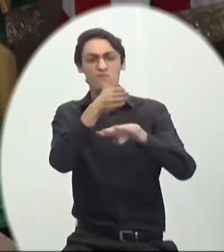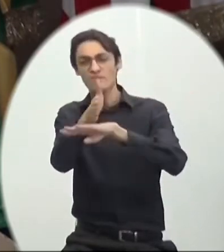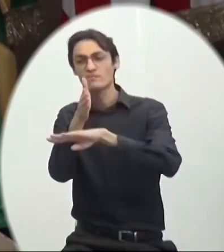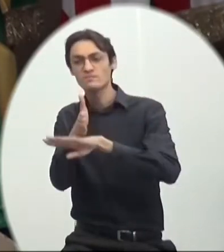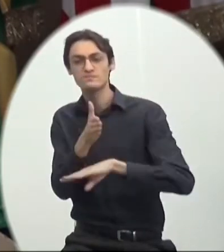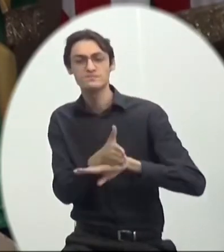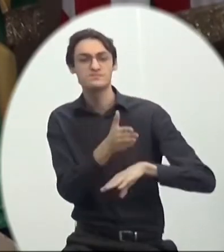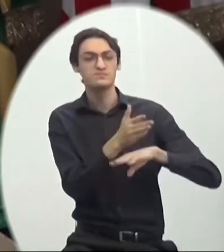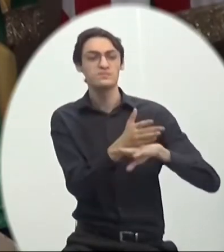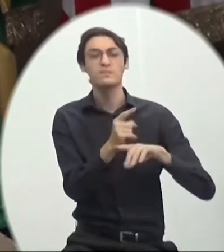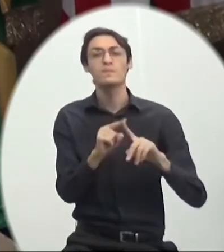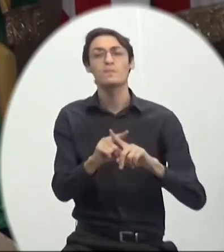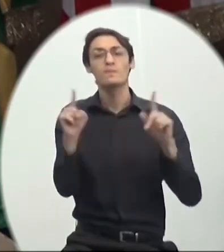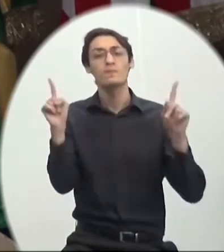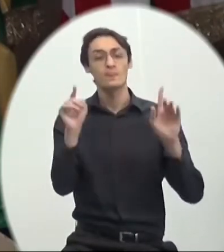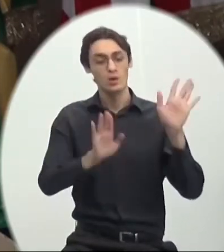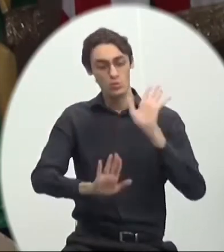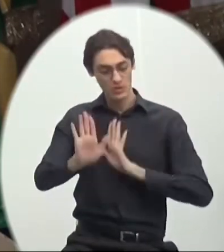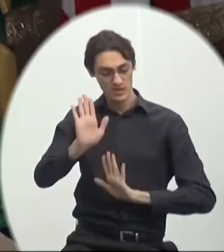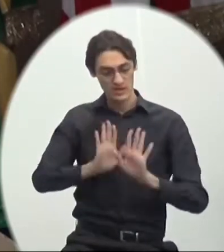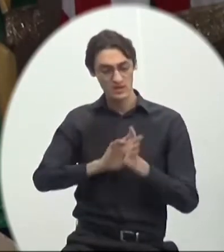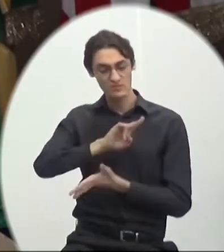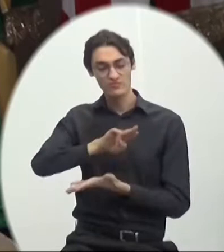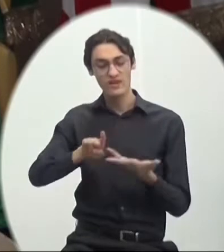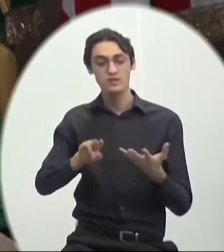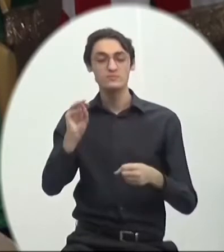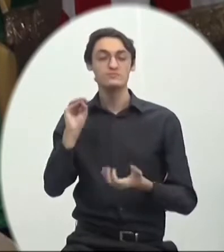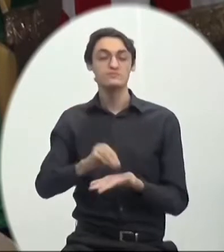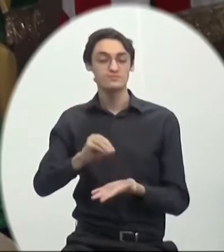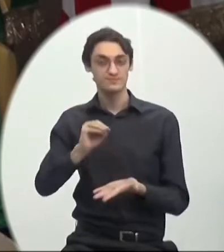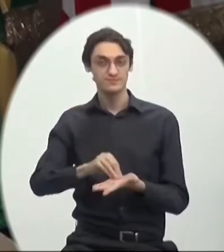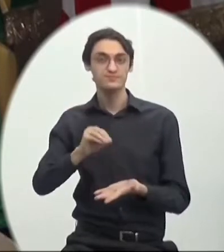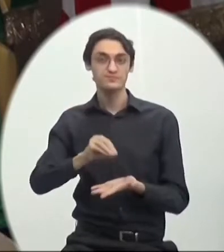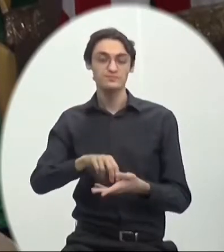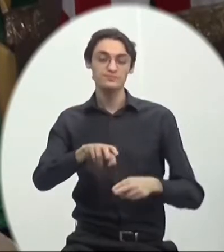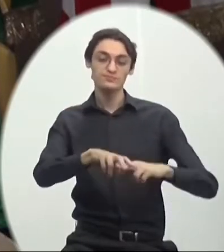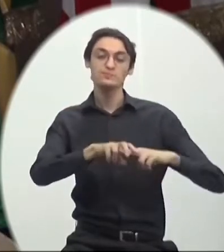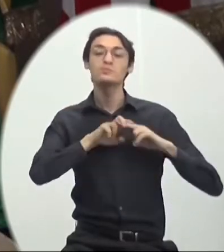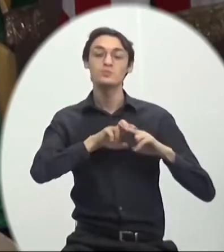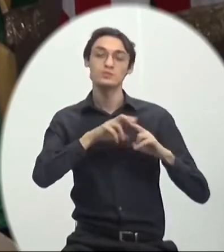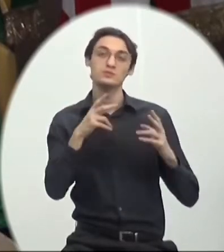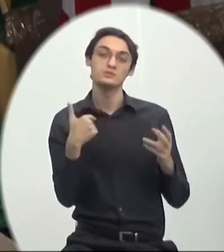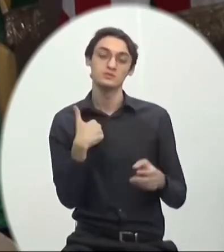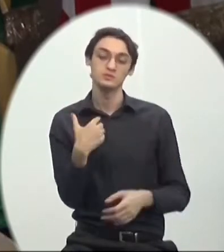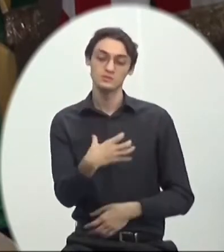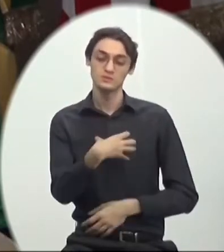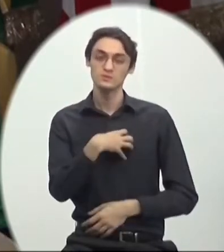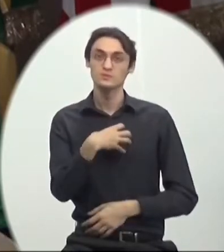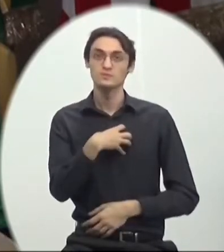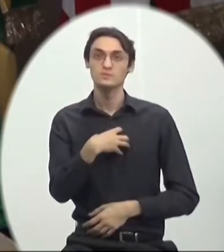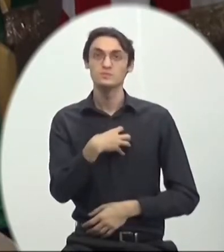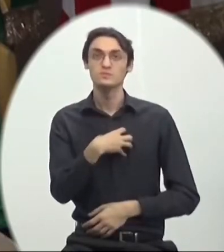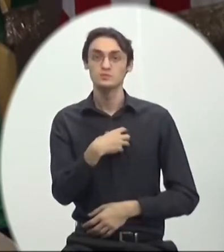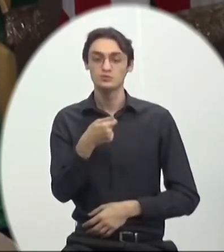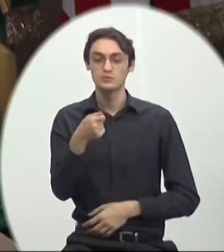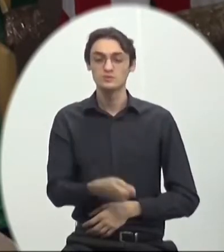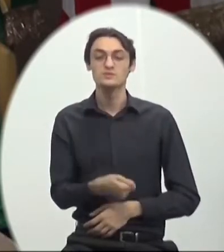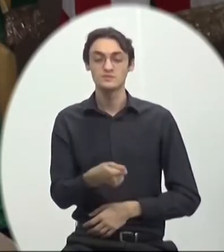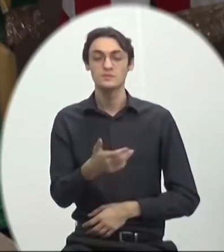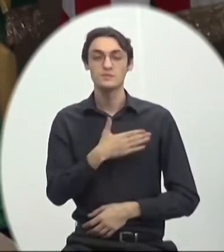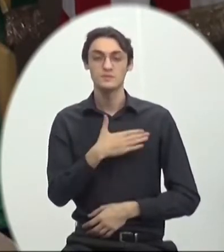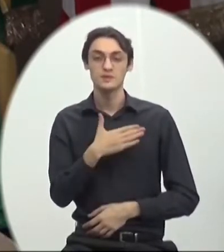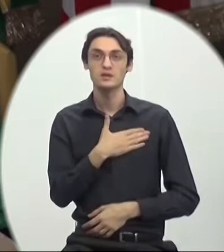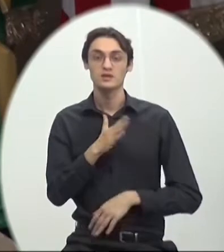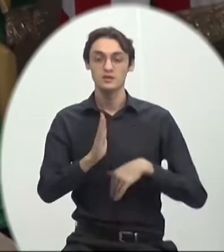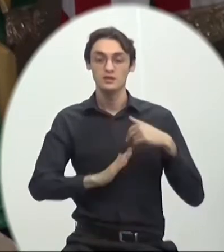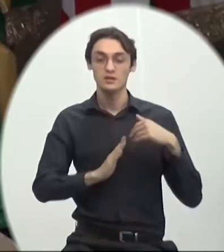e deixando de ter a cautela apropriada. Então, em razão disso, me senti na obrigação, na